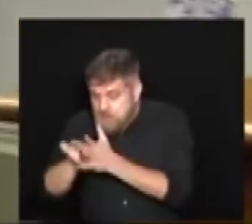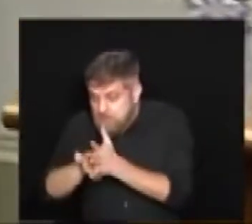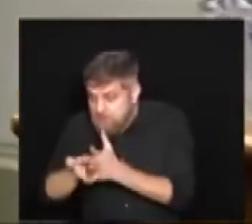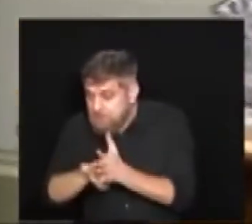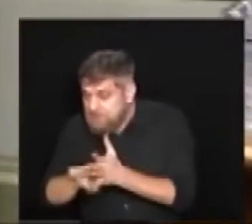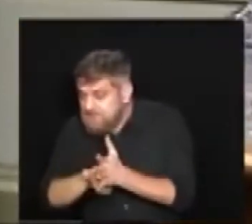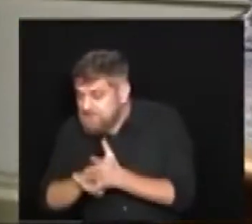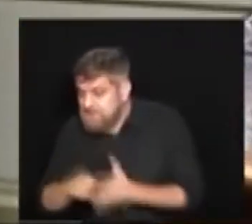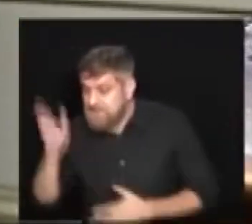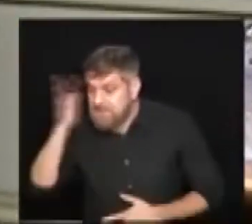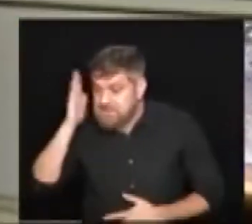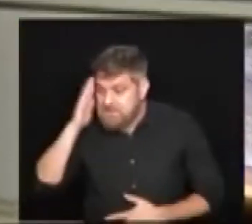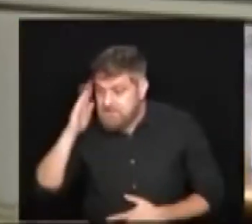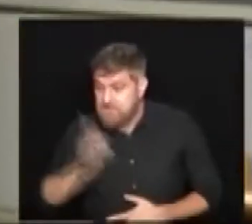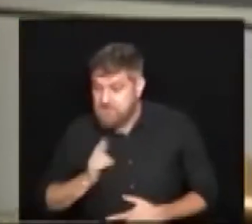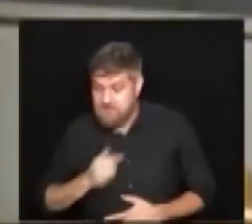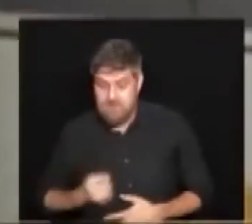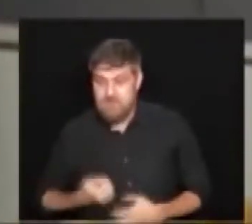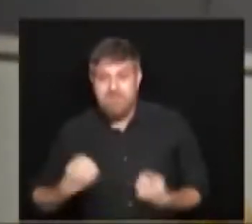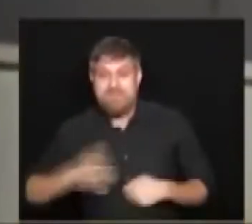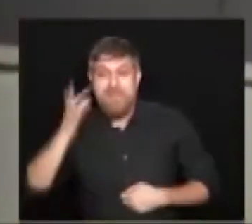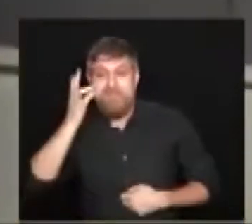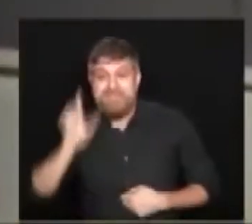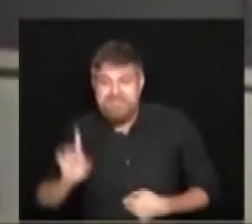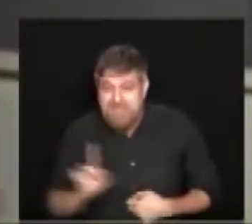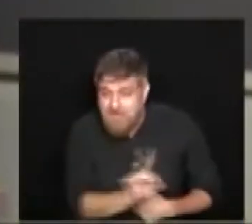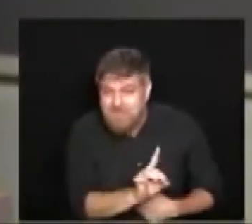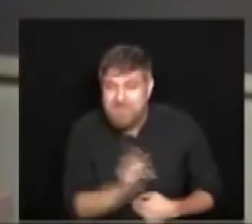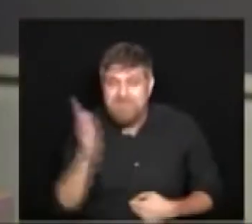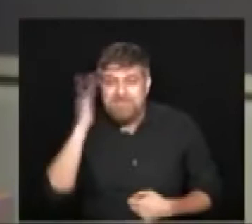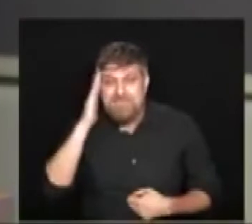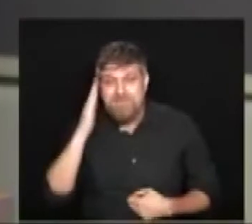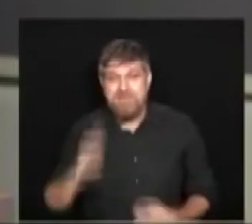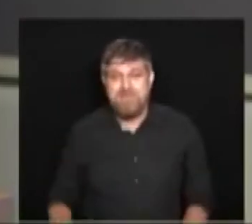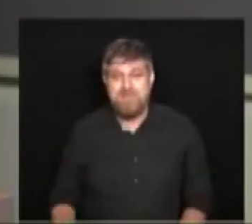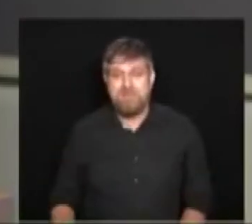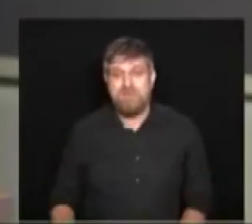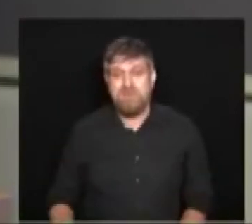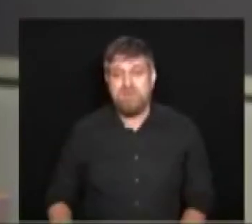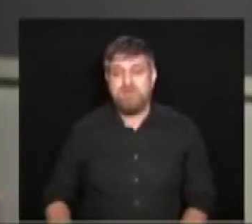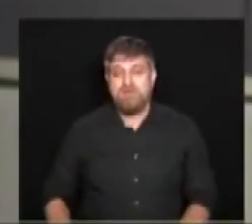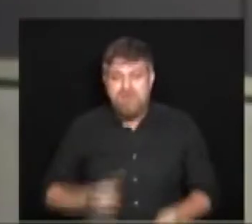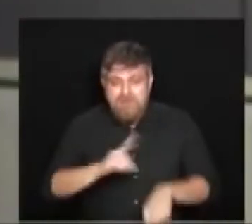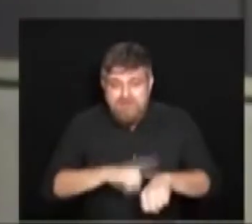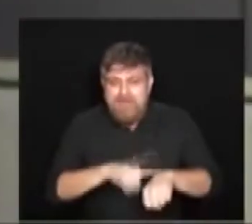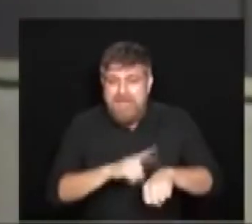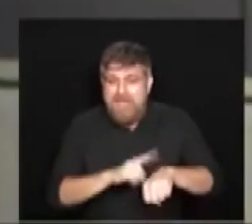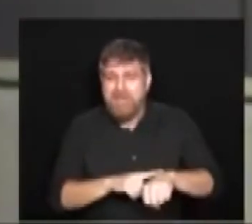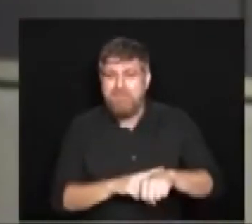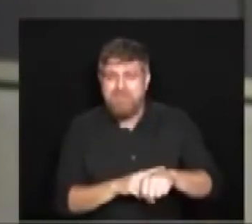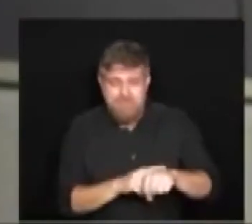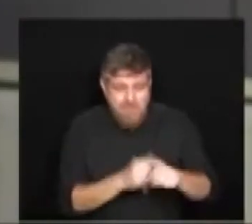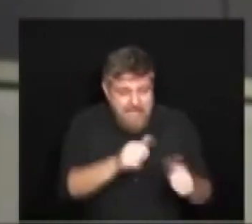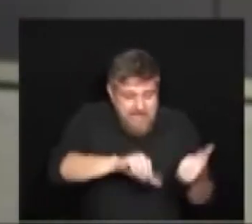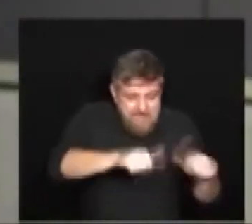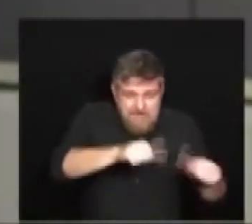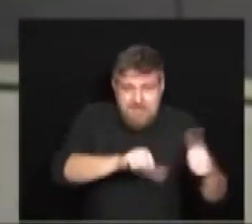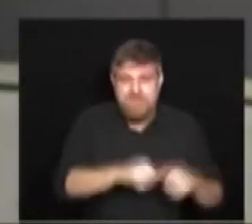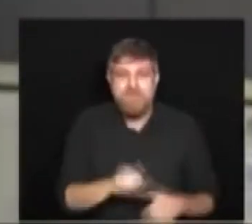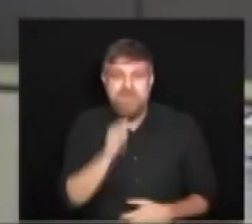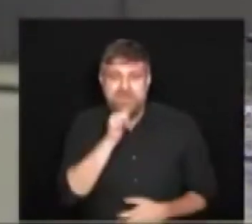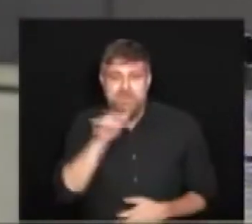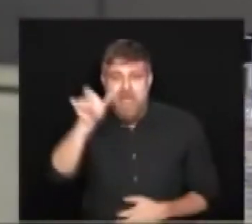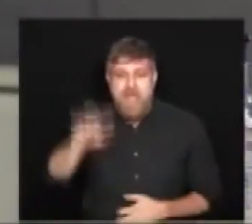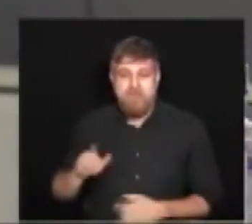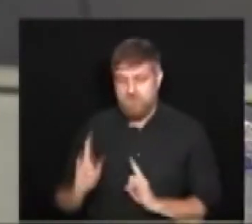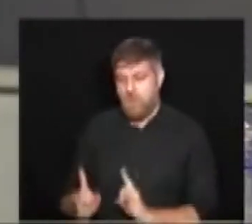protocolo. Ela consulta também a distância, em que área que está, quanto tempo está faltando para terminar a análise. Isso aí é mais, por exemplo, quem vai fazer prédio, essas coisas.